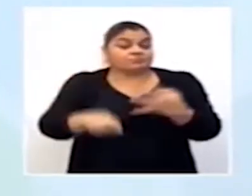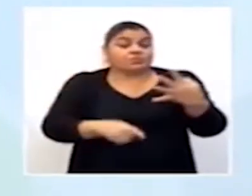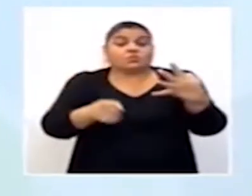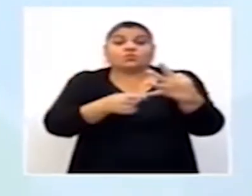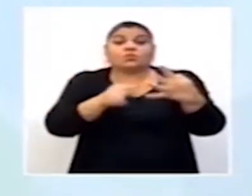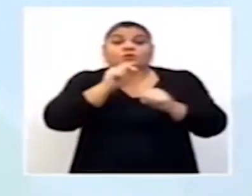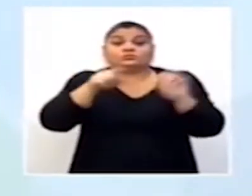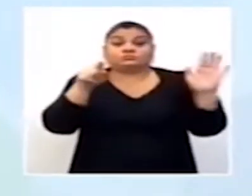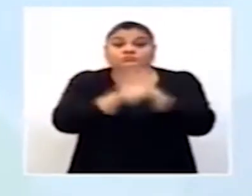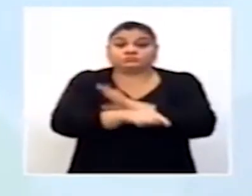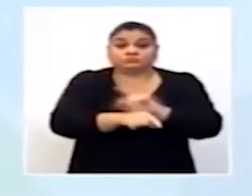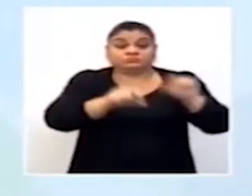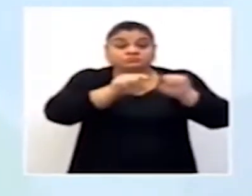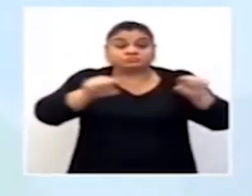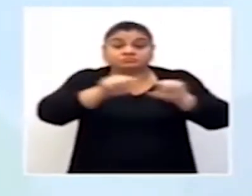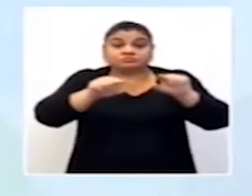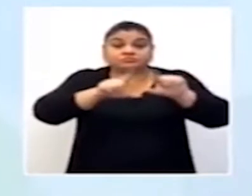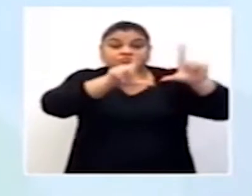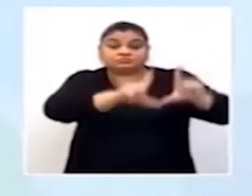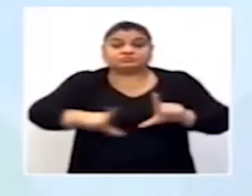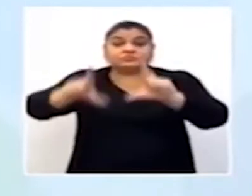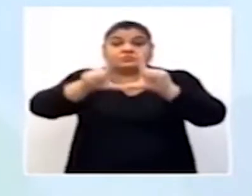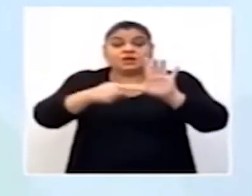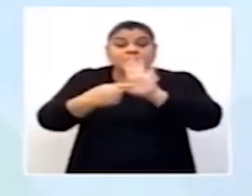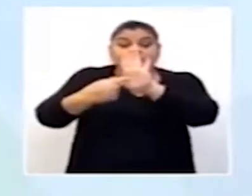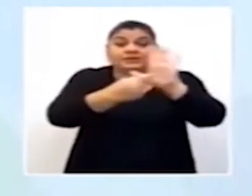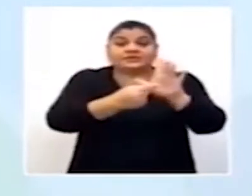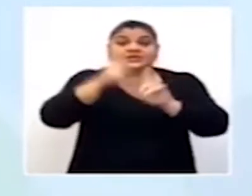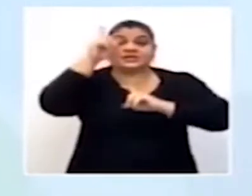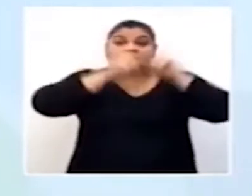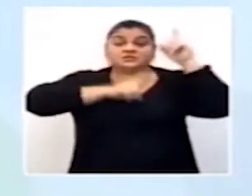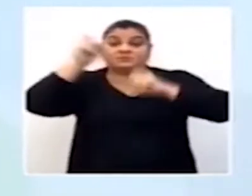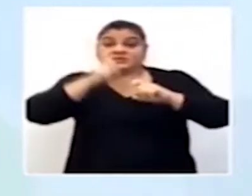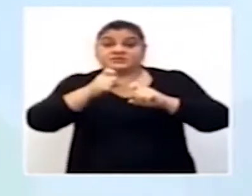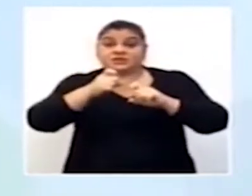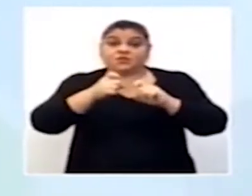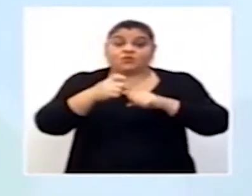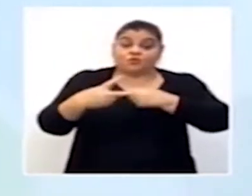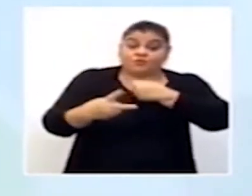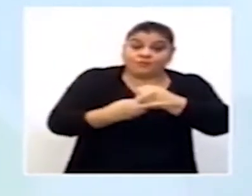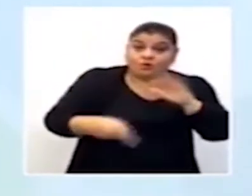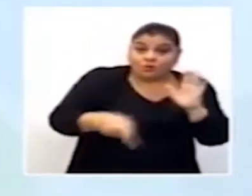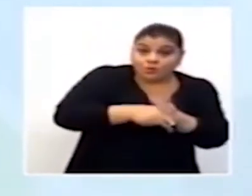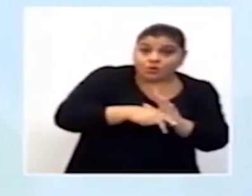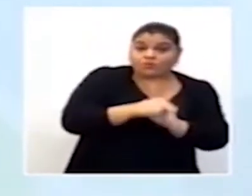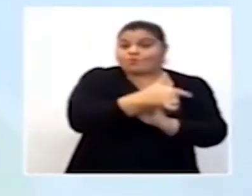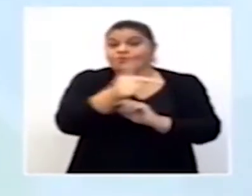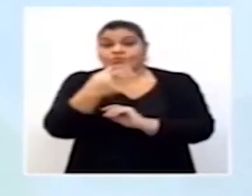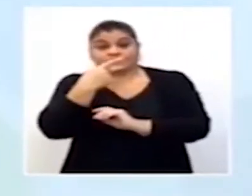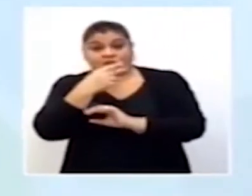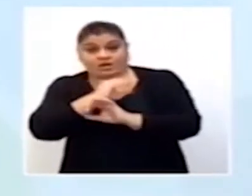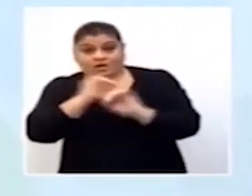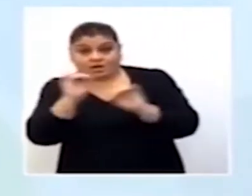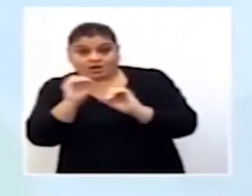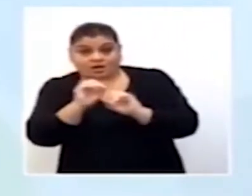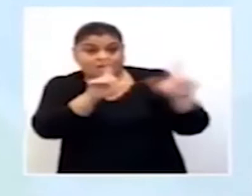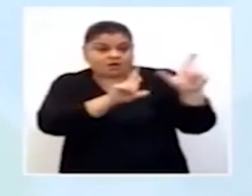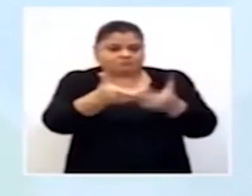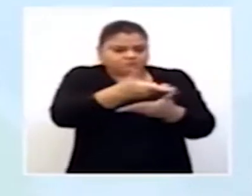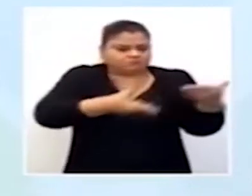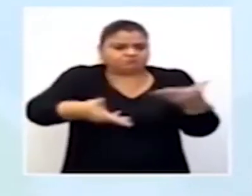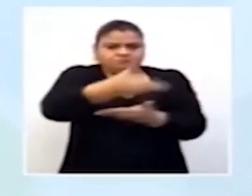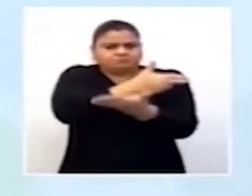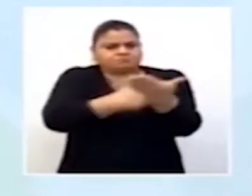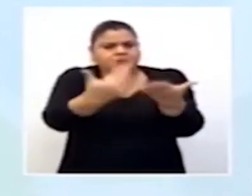sequenciados em quadrinhos compõem-se de recursos expressivos verbais e não verbais o cartoon da análise além da relação entre as